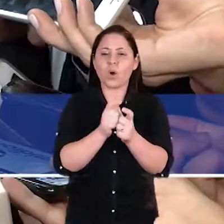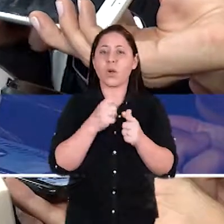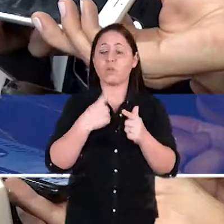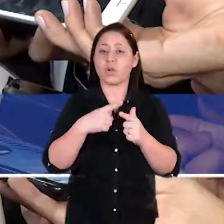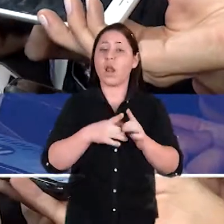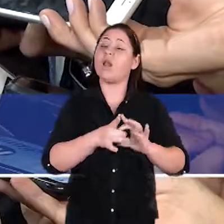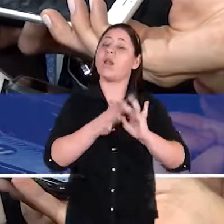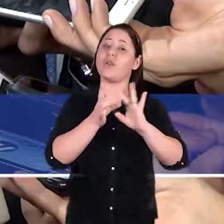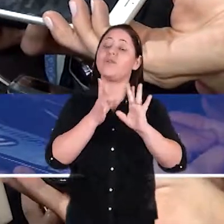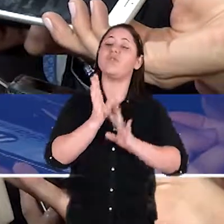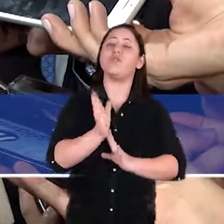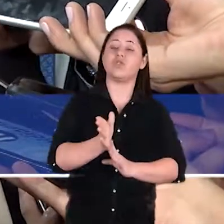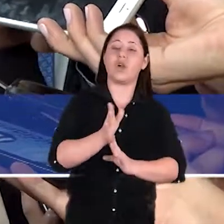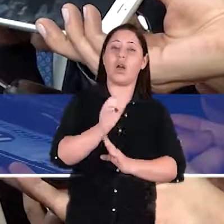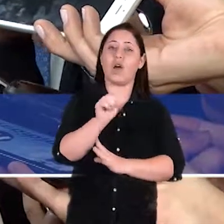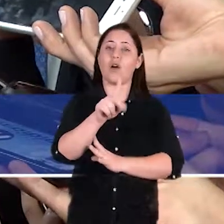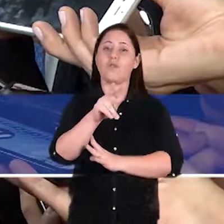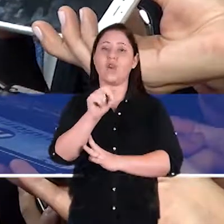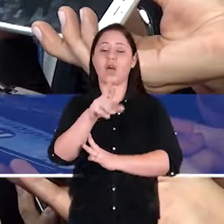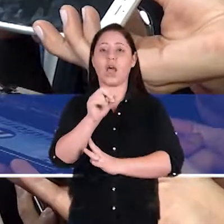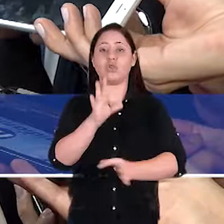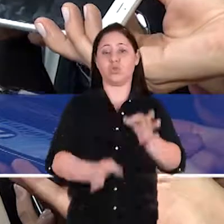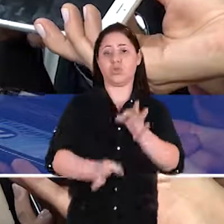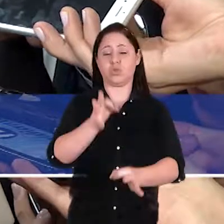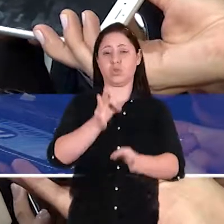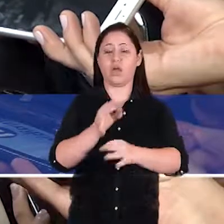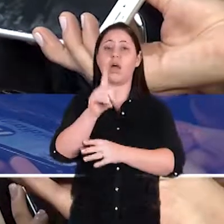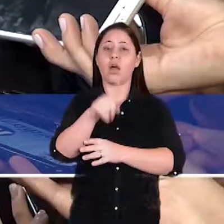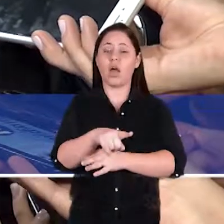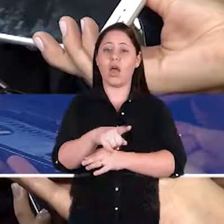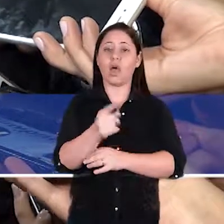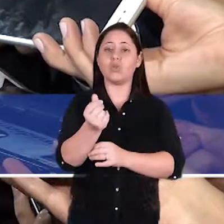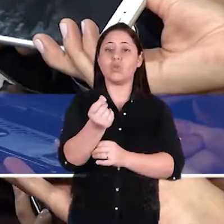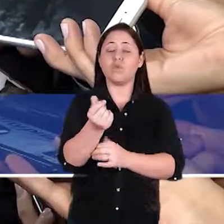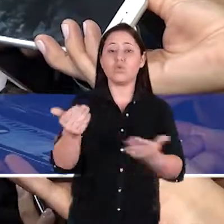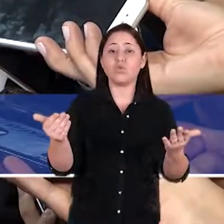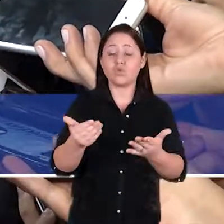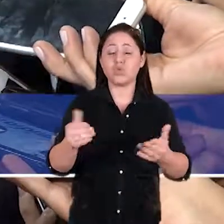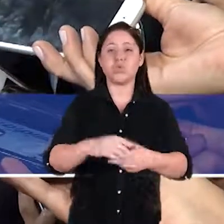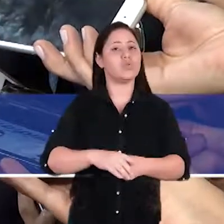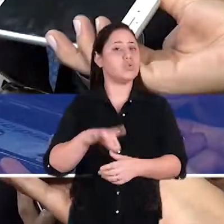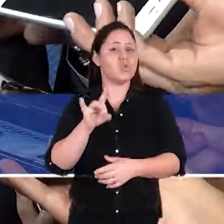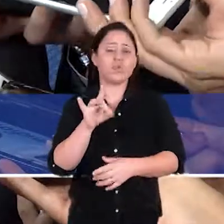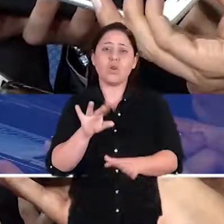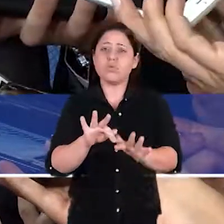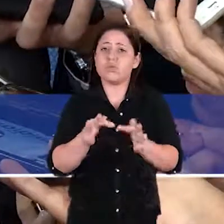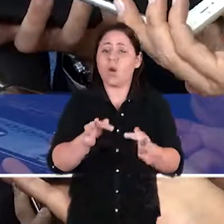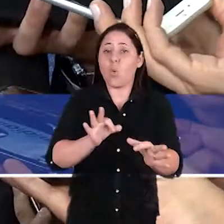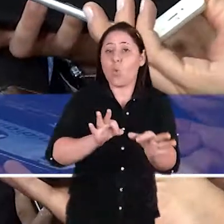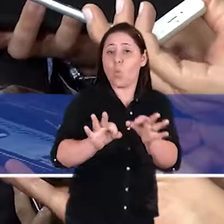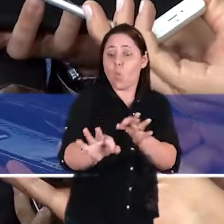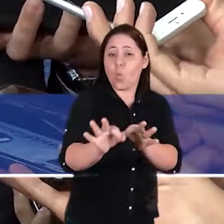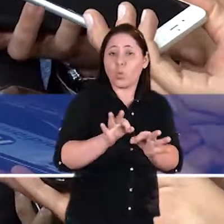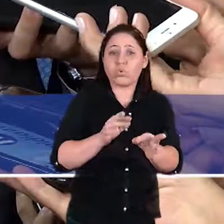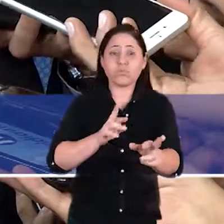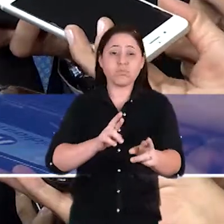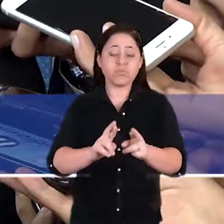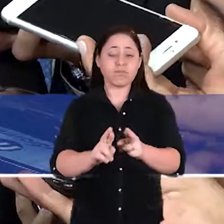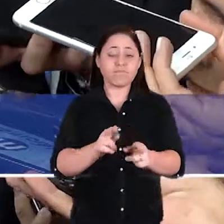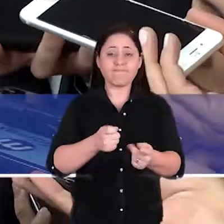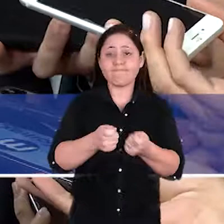diminuiu muito, porque nós já liberamos vários alvarás judiciais, então é do valor vigente hoje. É simplesmente isso, é uma